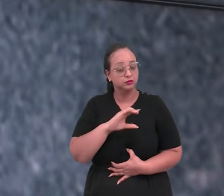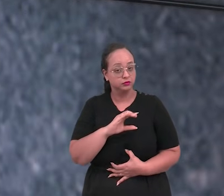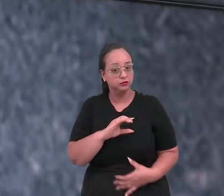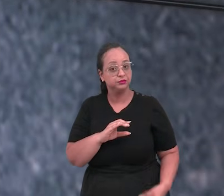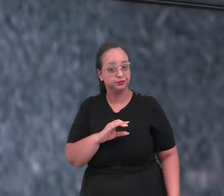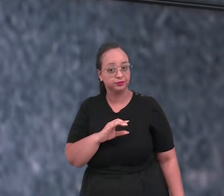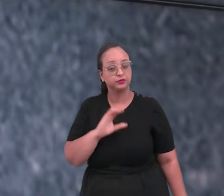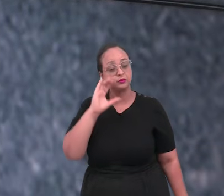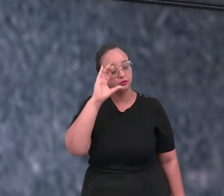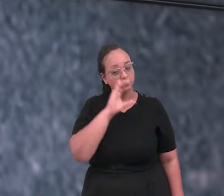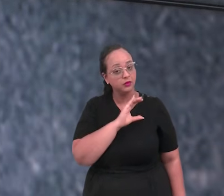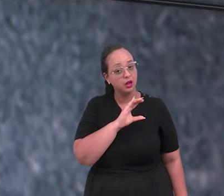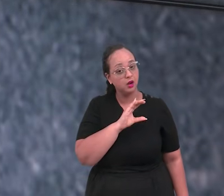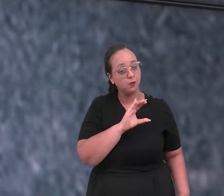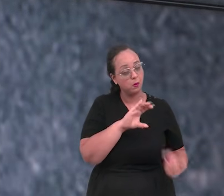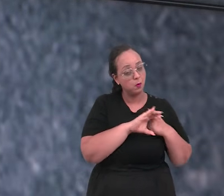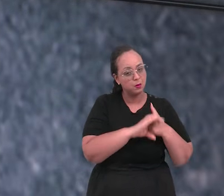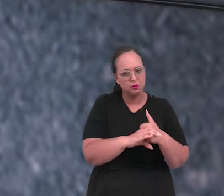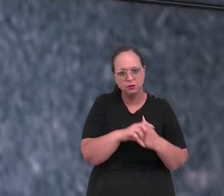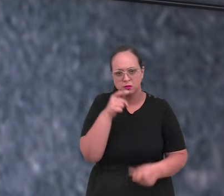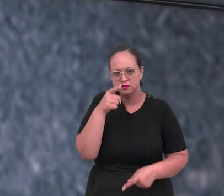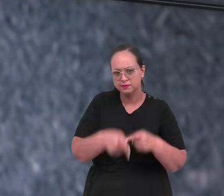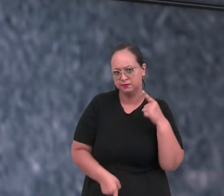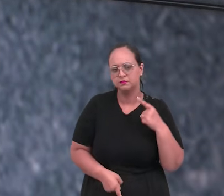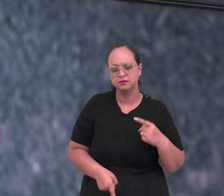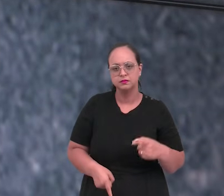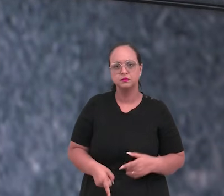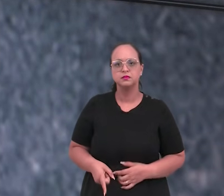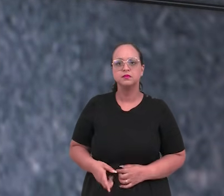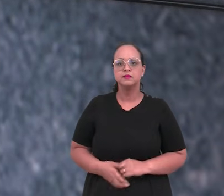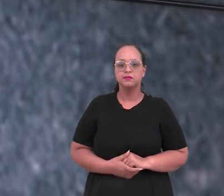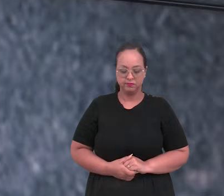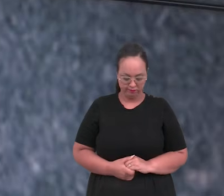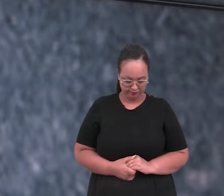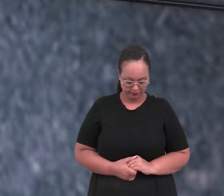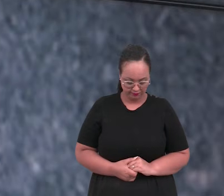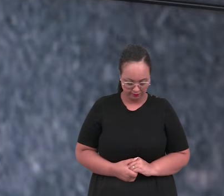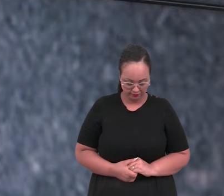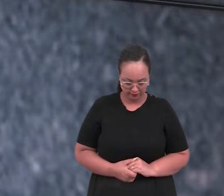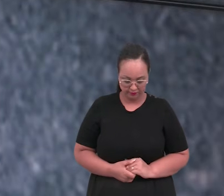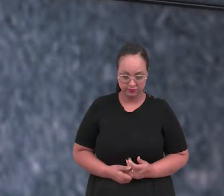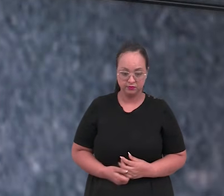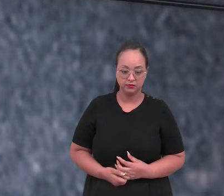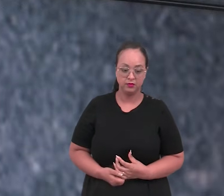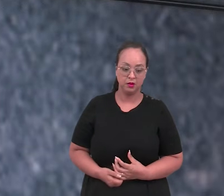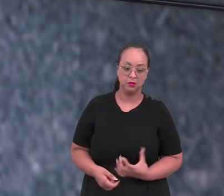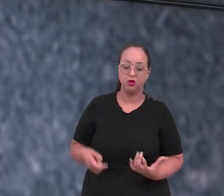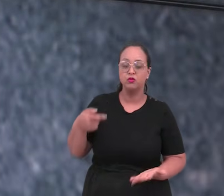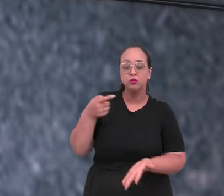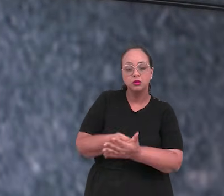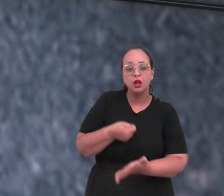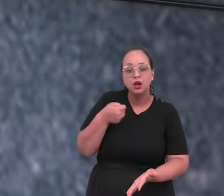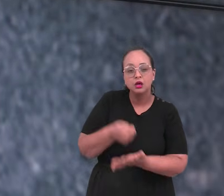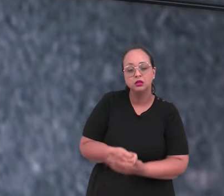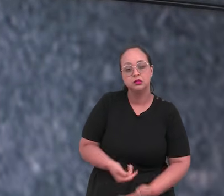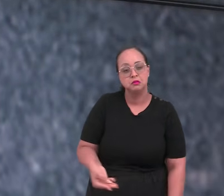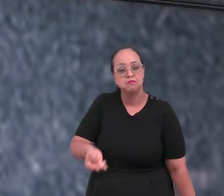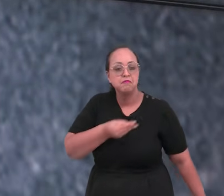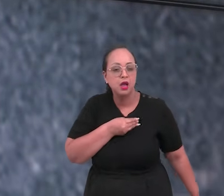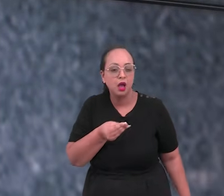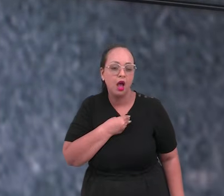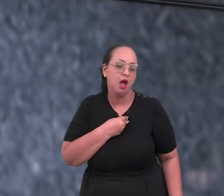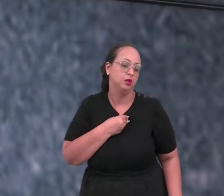Coreia do Norte. Então essas são algumas ações que a igreja fez, fortaleceu a Inquisição. A Inquisição não foi criada na época